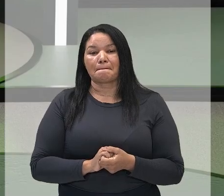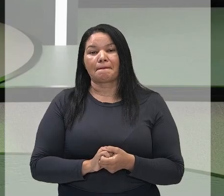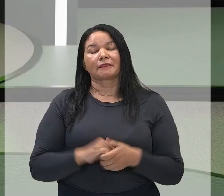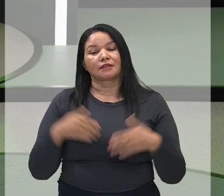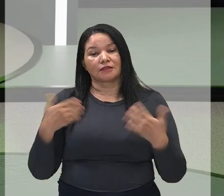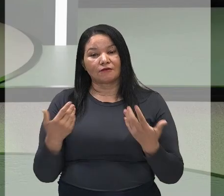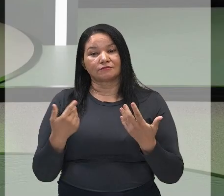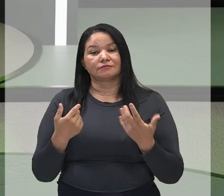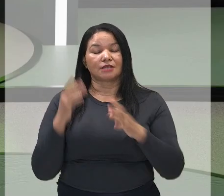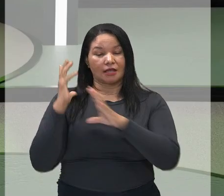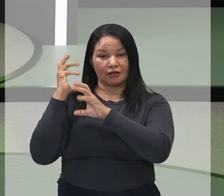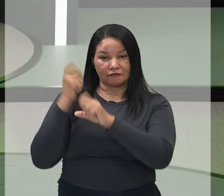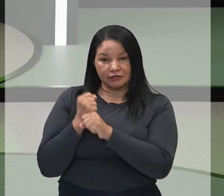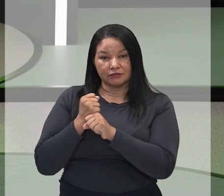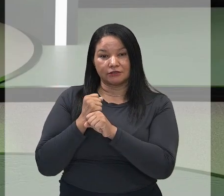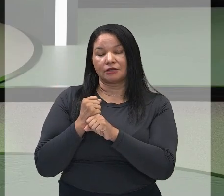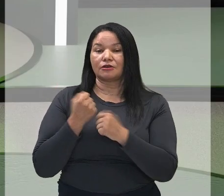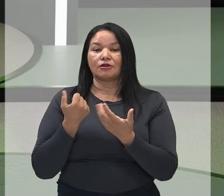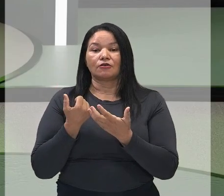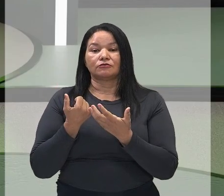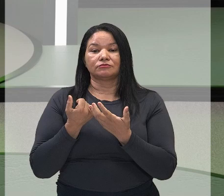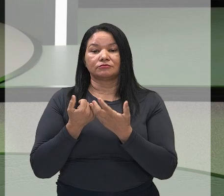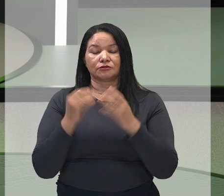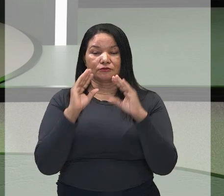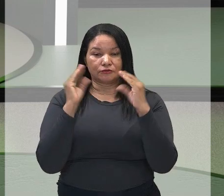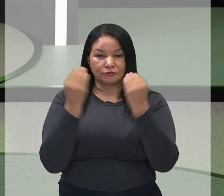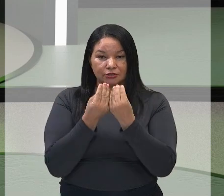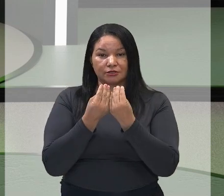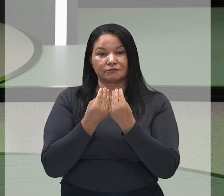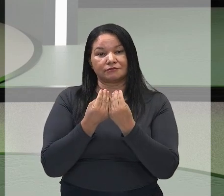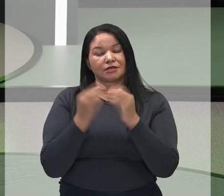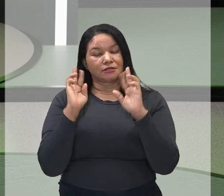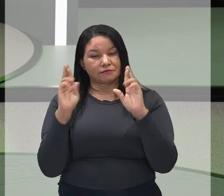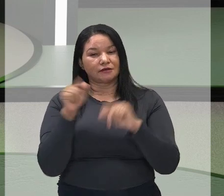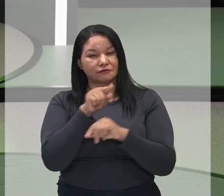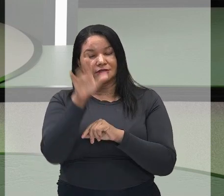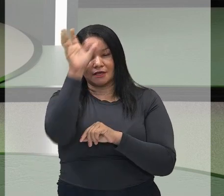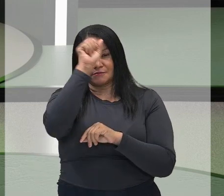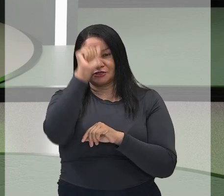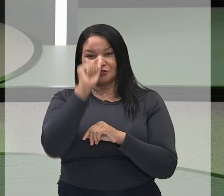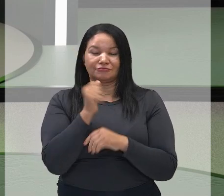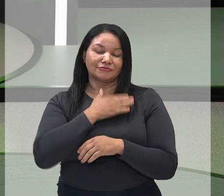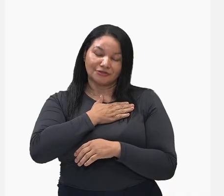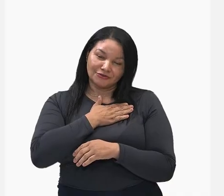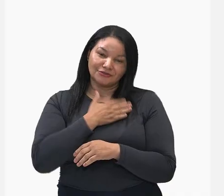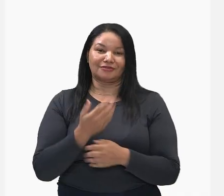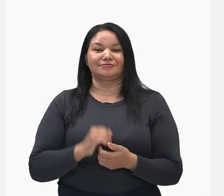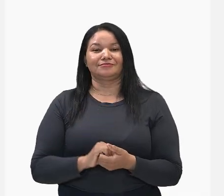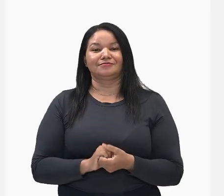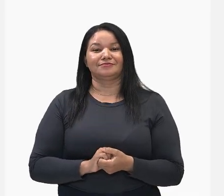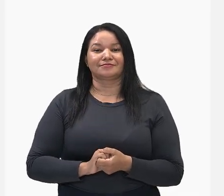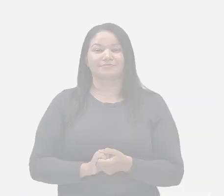nossa revisão sobre as funções inorgânicas. Espero que você tenha aprendido muito mais e tenha gostado.